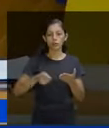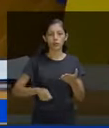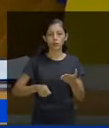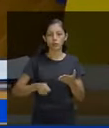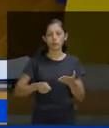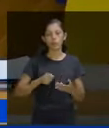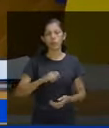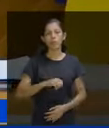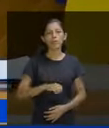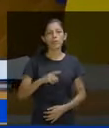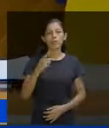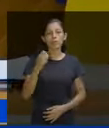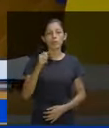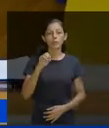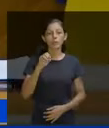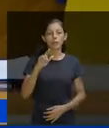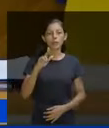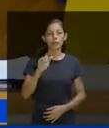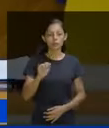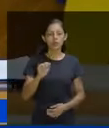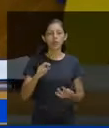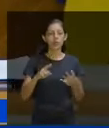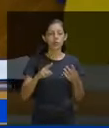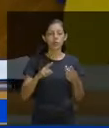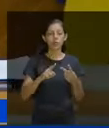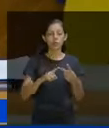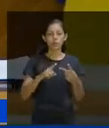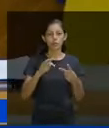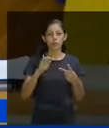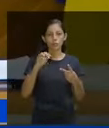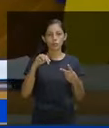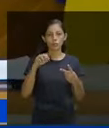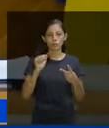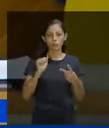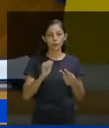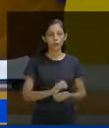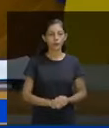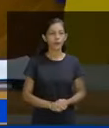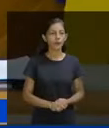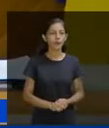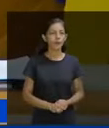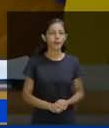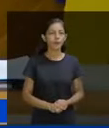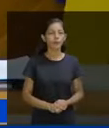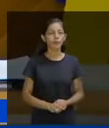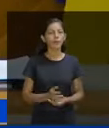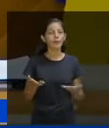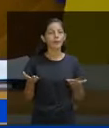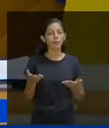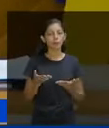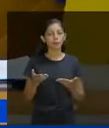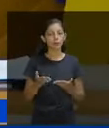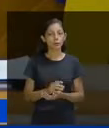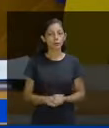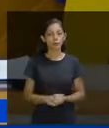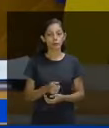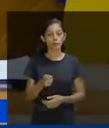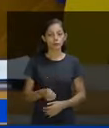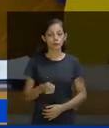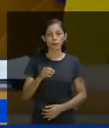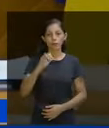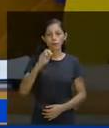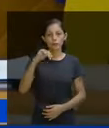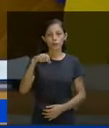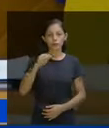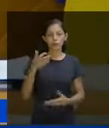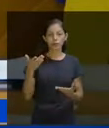Paola Santos. Ambas pediram vistas em conjunto. É isso, não é? Então, passamos a palavra à ilustre juíza Tina Souza